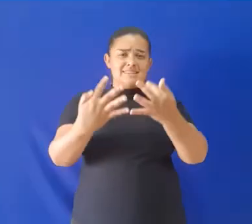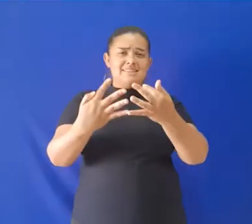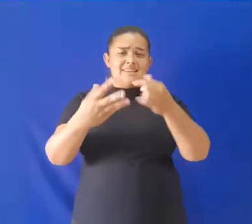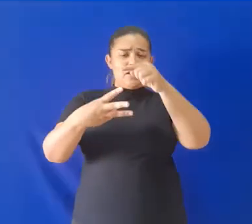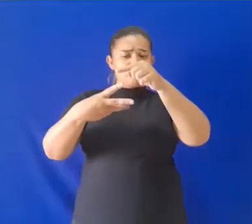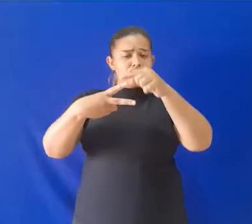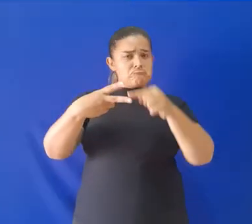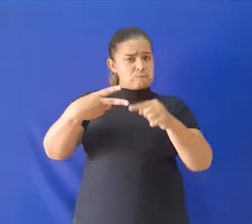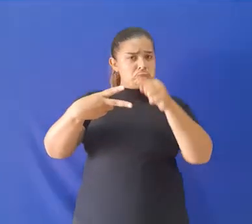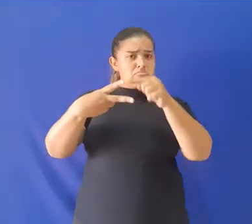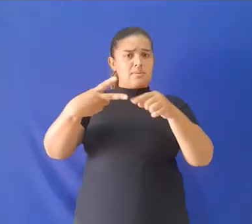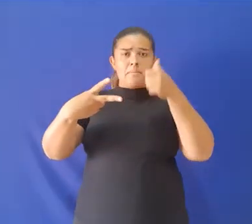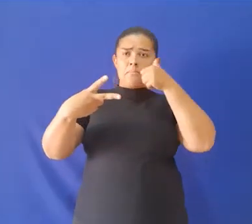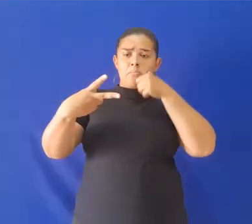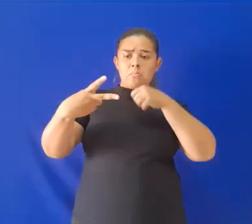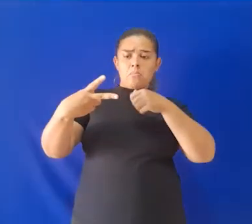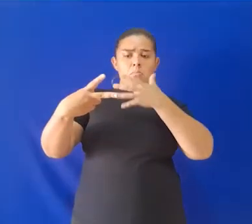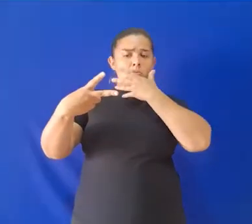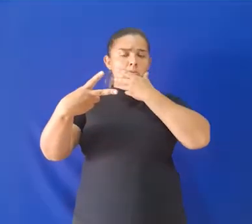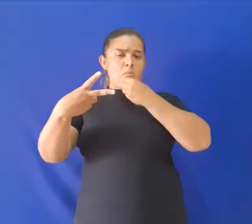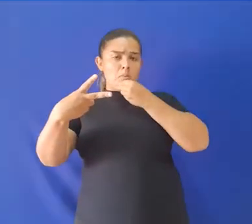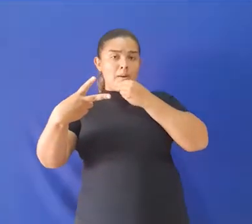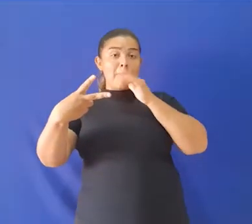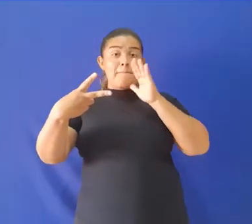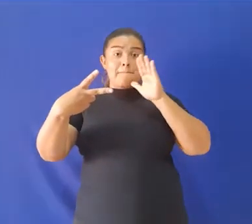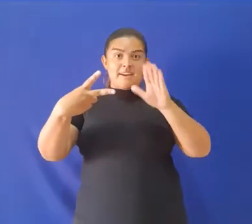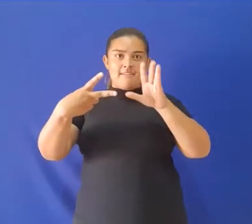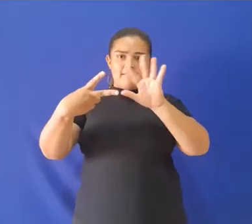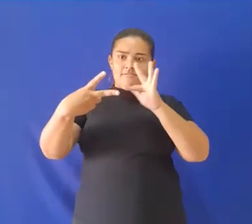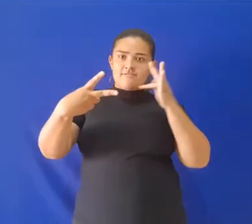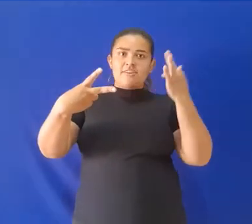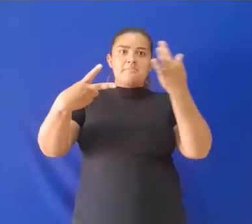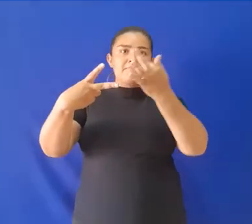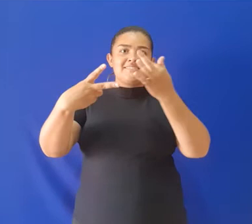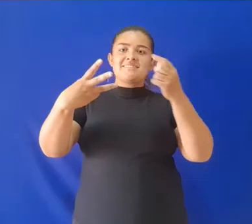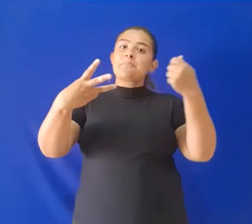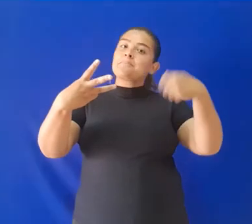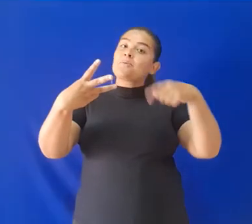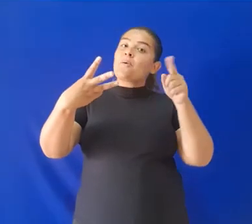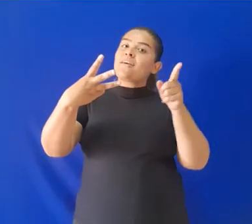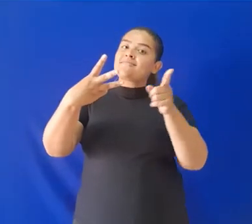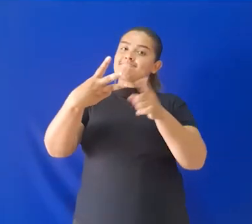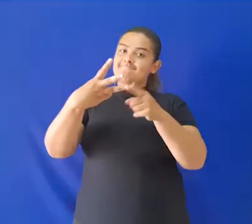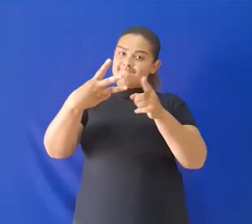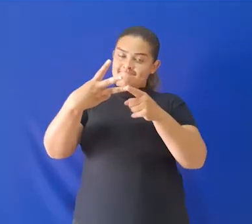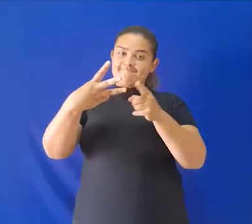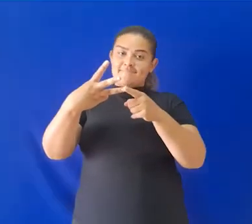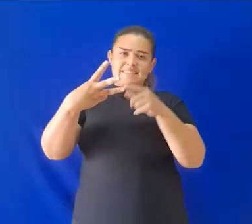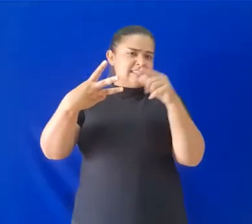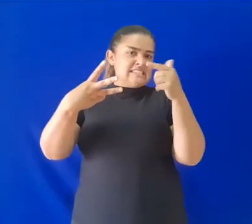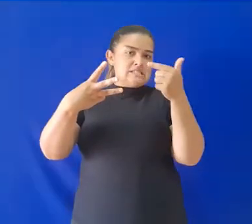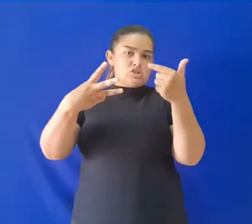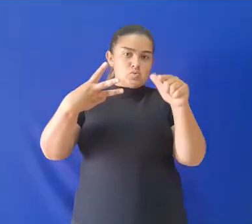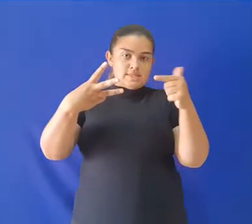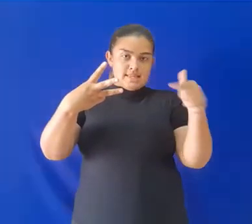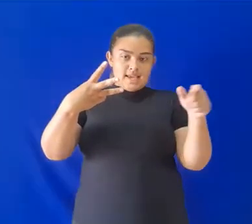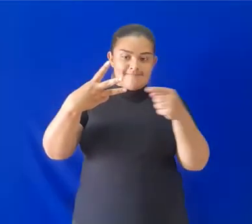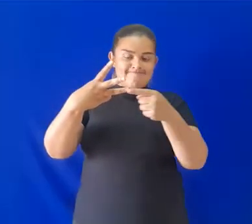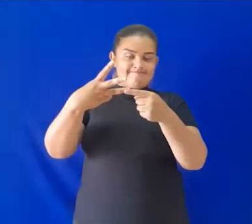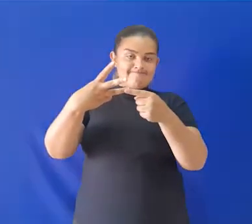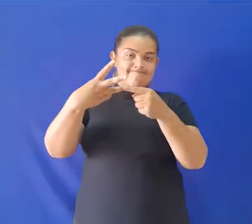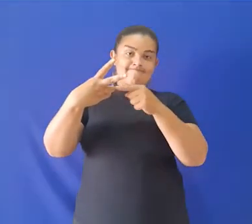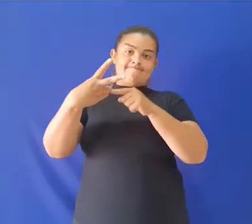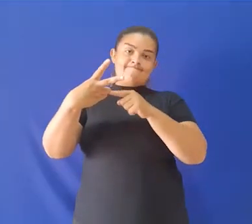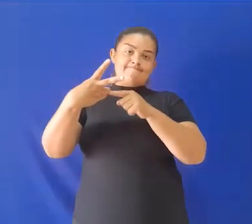família só acontece depois da configuração de um terceiro, porque se não há